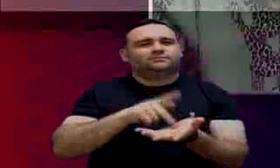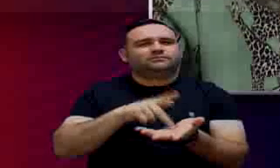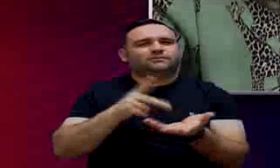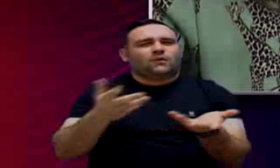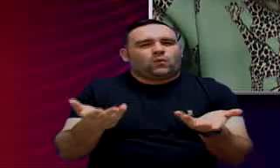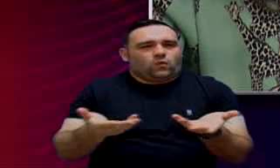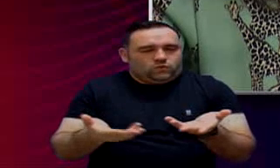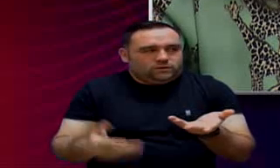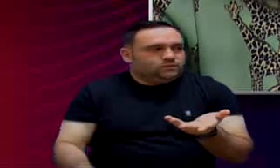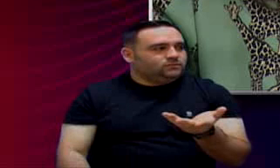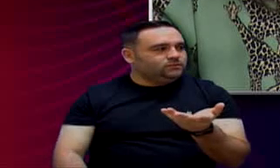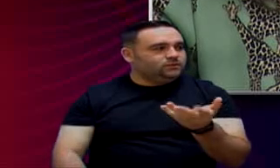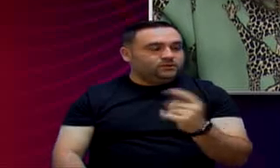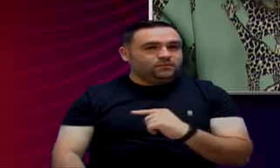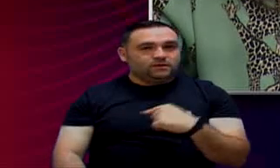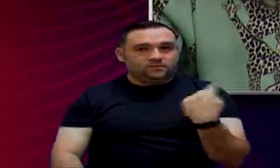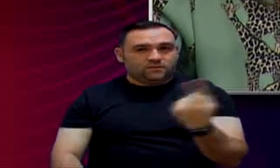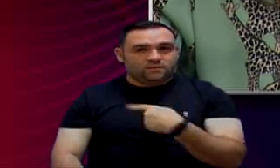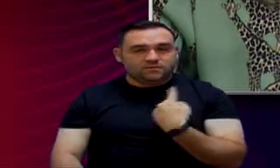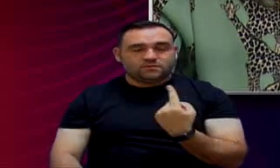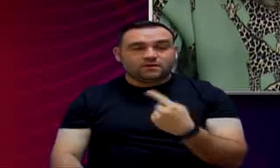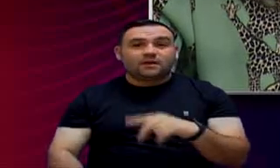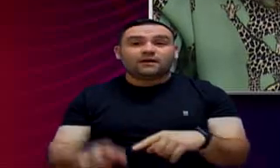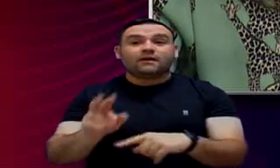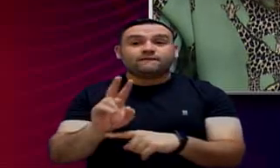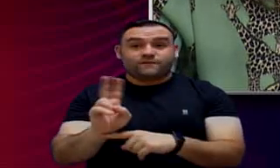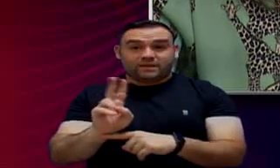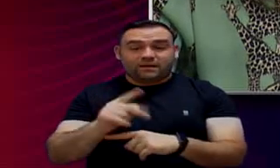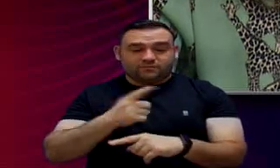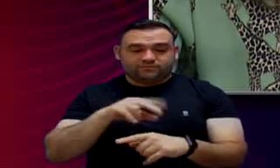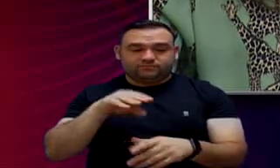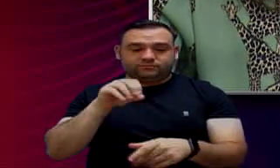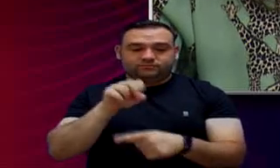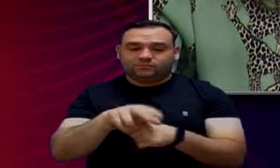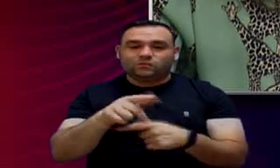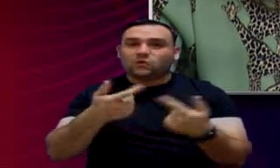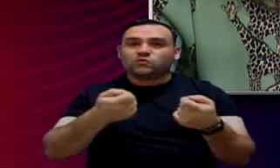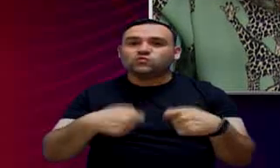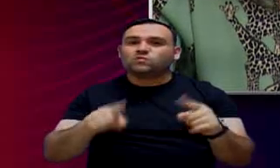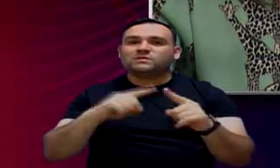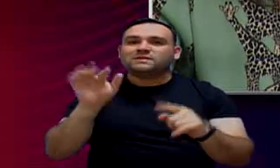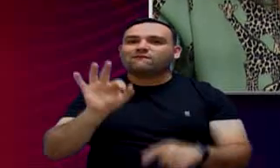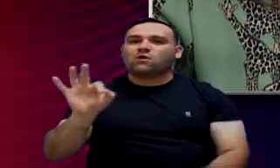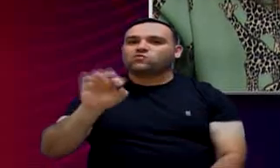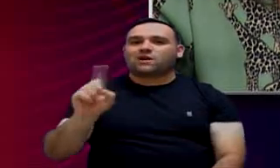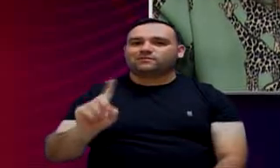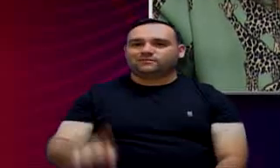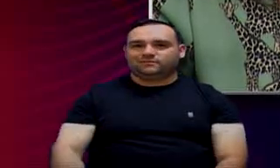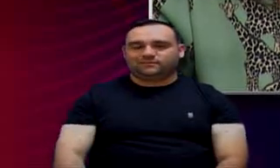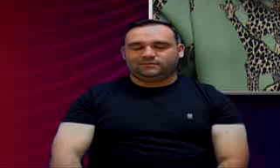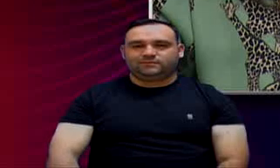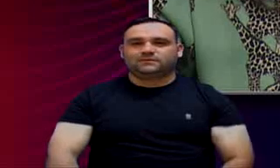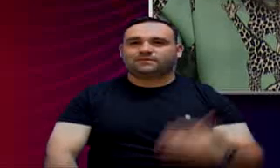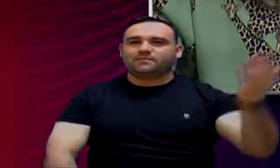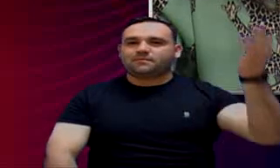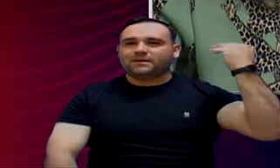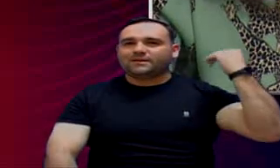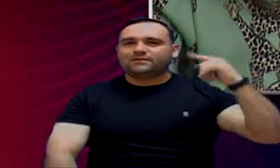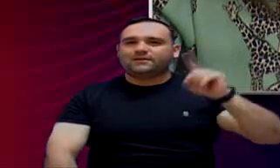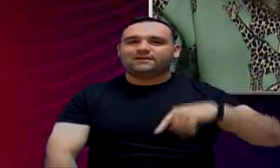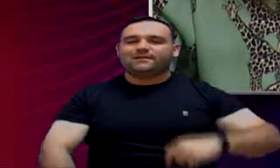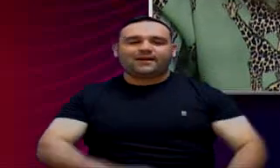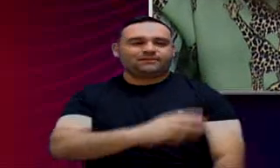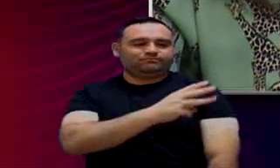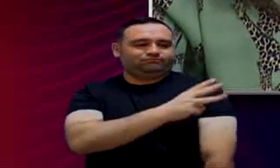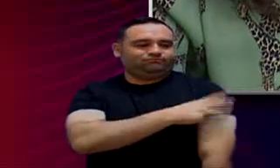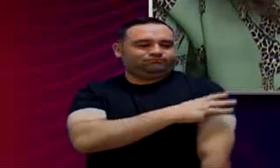vereadora pra gente ter os fiscais que entraram eles não precisavam nem ter ensino superior né Na época era um